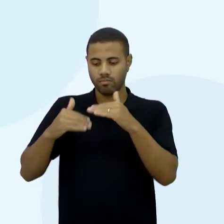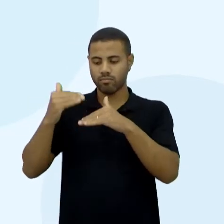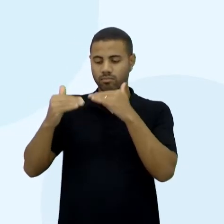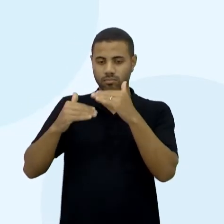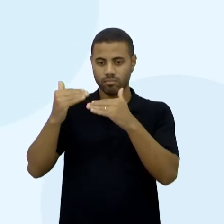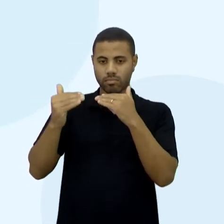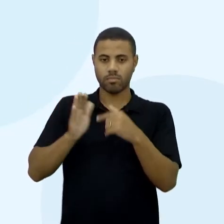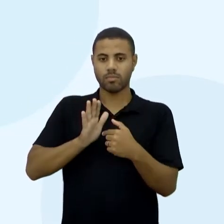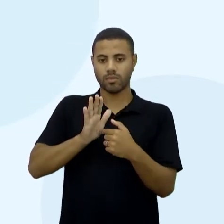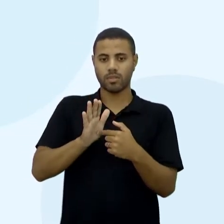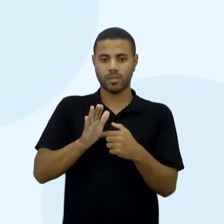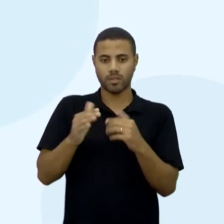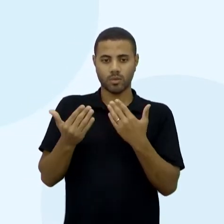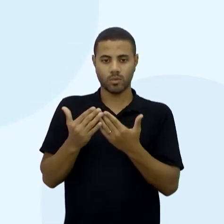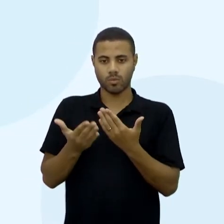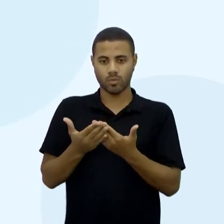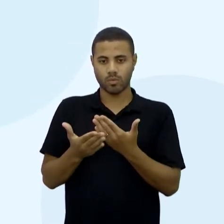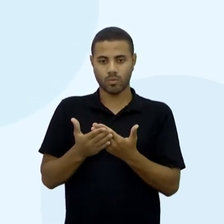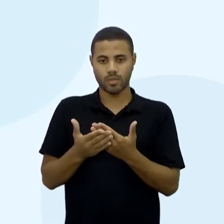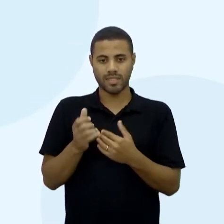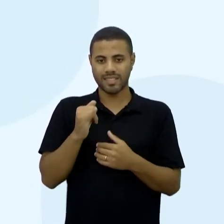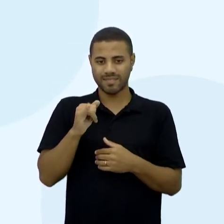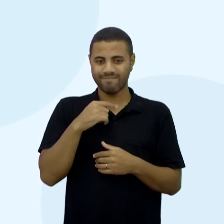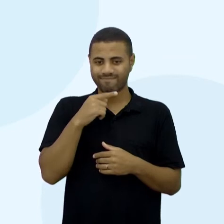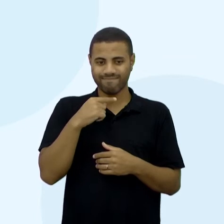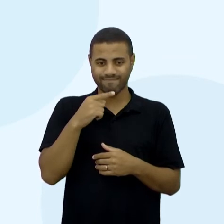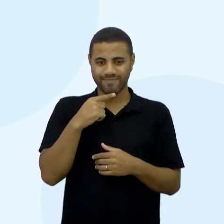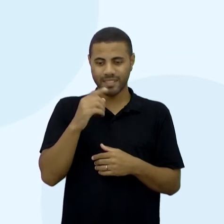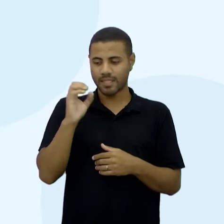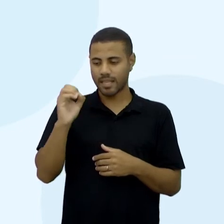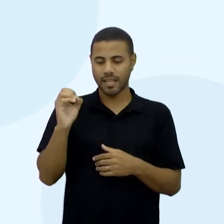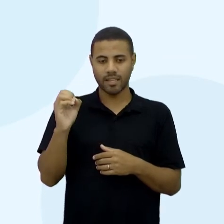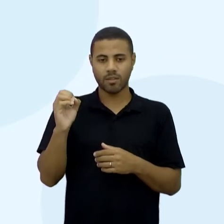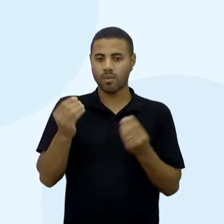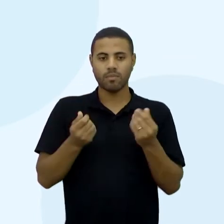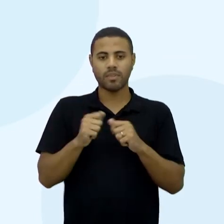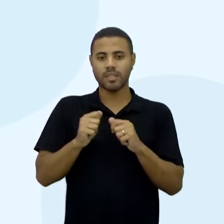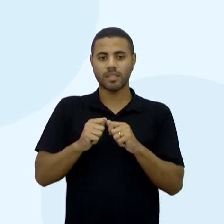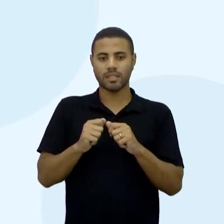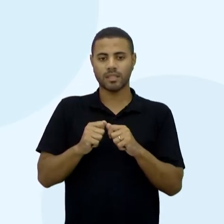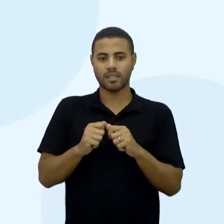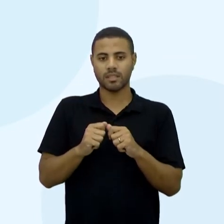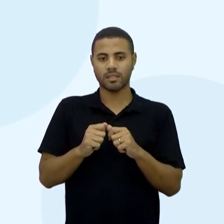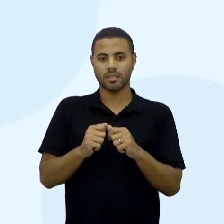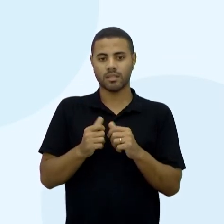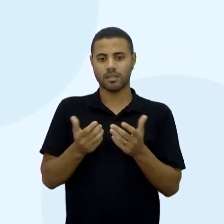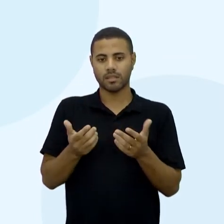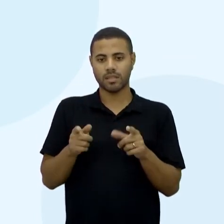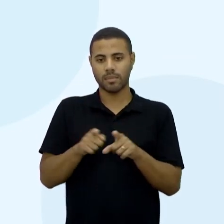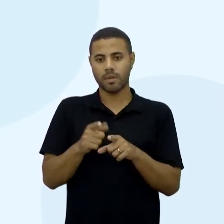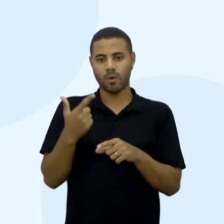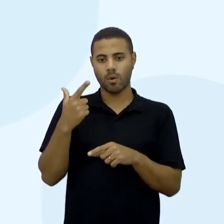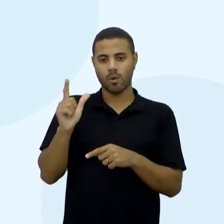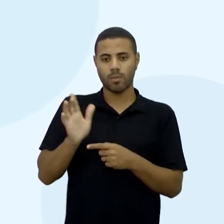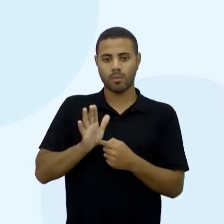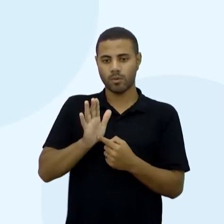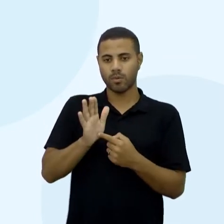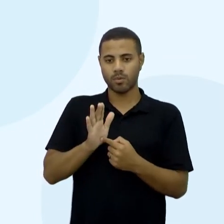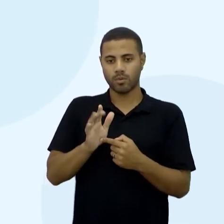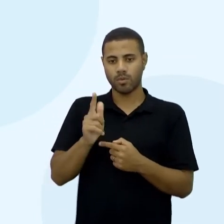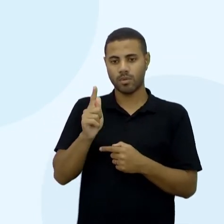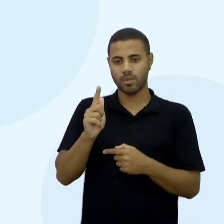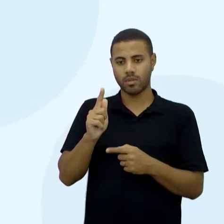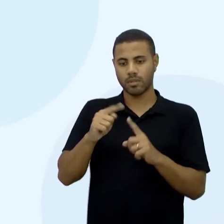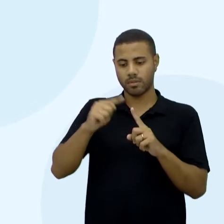gente fez esse estudo. Agora, se ele não começar na posição zero, o que a gente faz, né? A gente fez um outro gráfico, não é isso? Ó, em